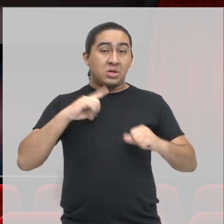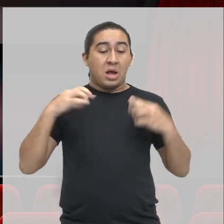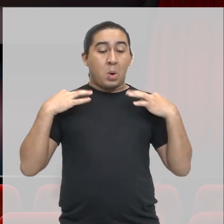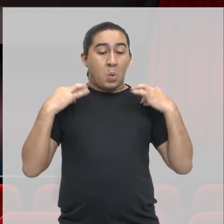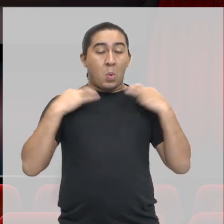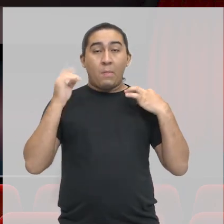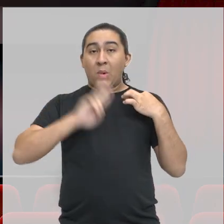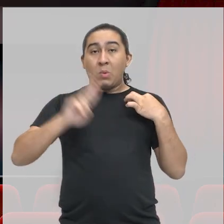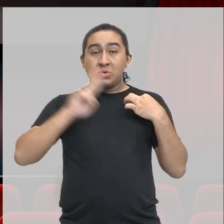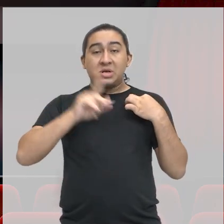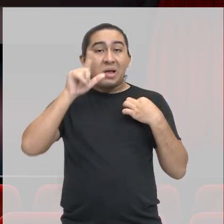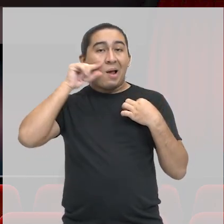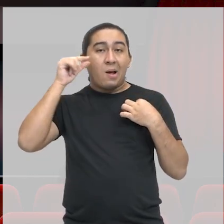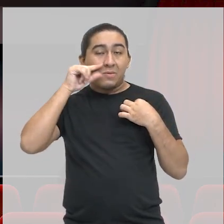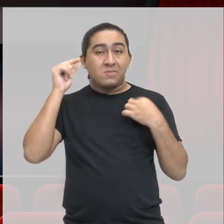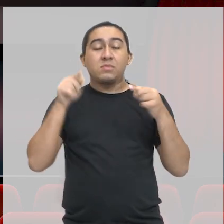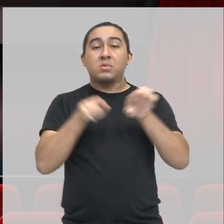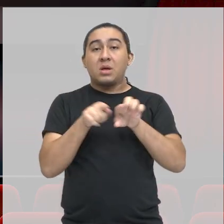de gato e